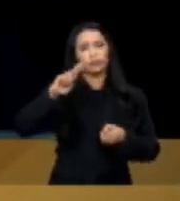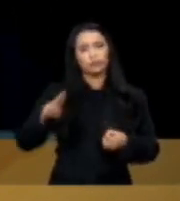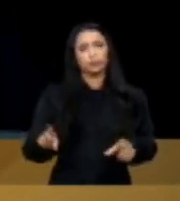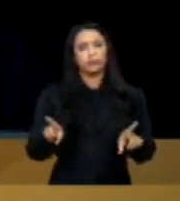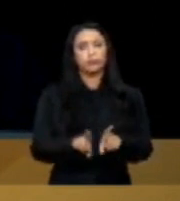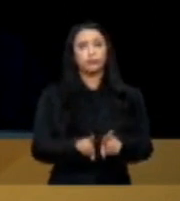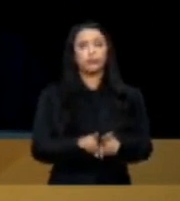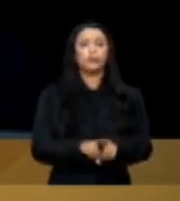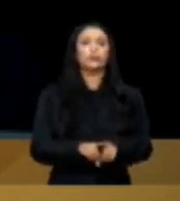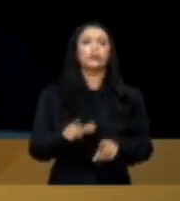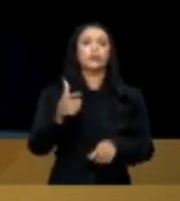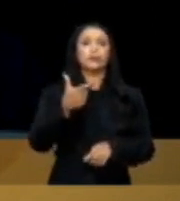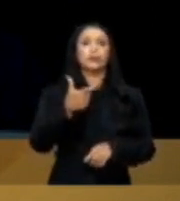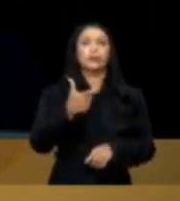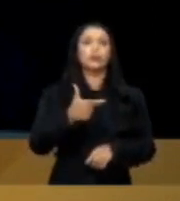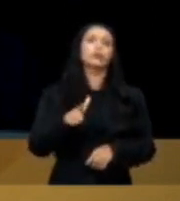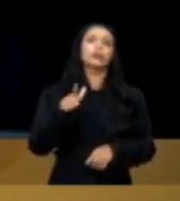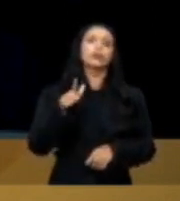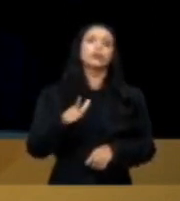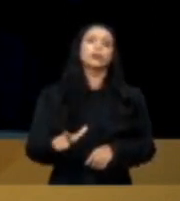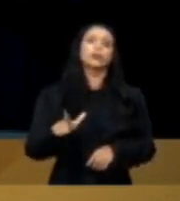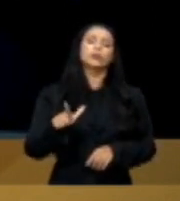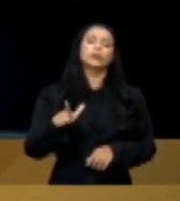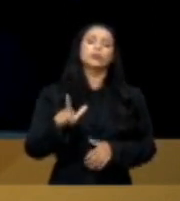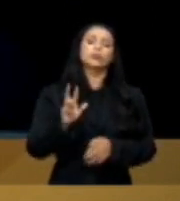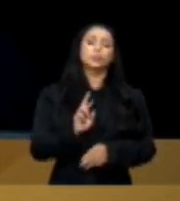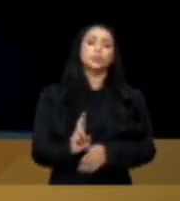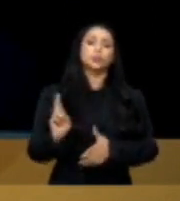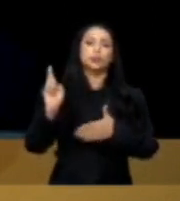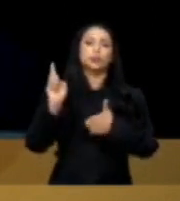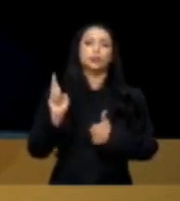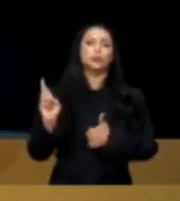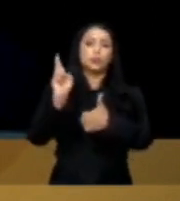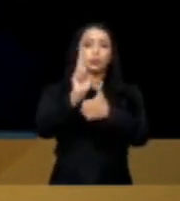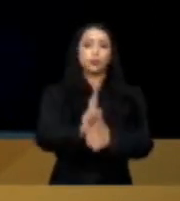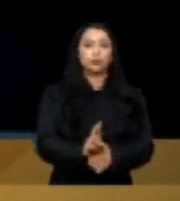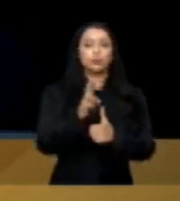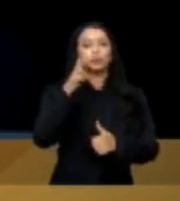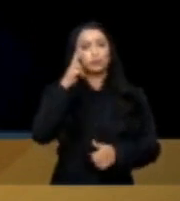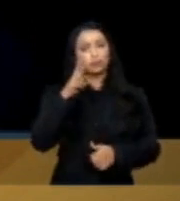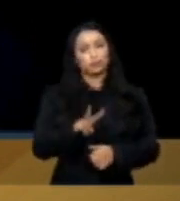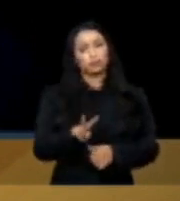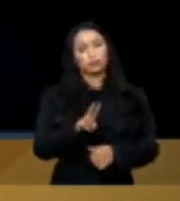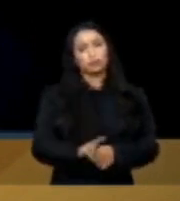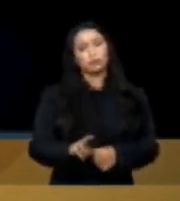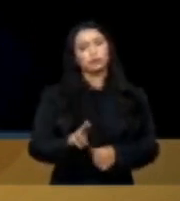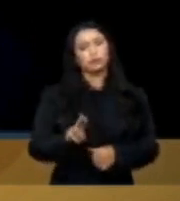doutor David Brito, procurador-geral federal. Cumprimento a todos e a